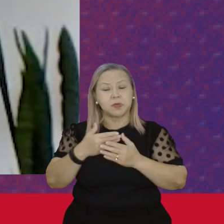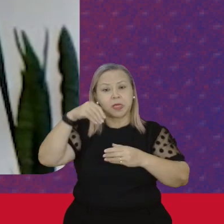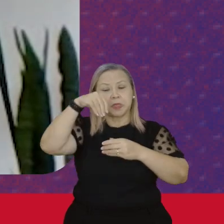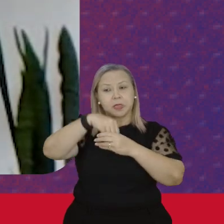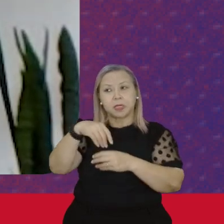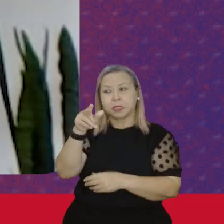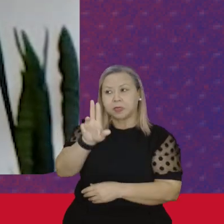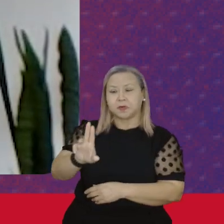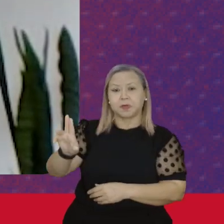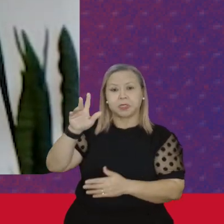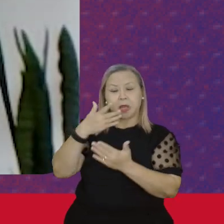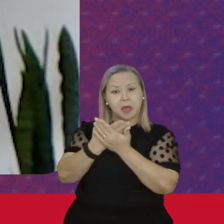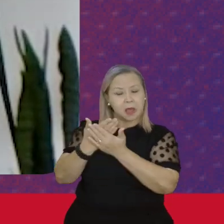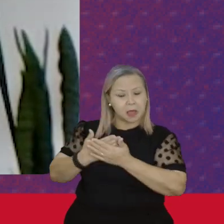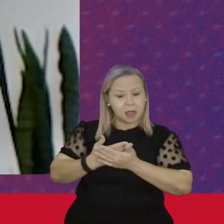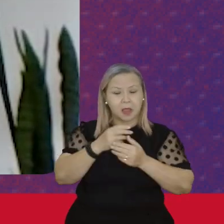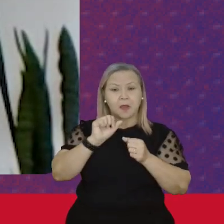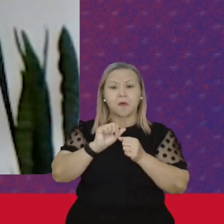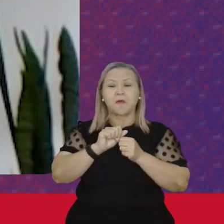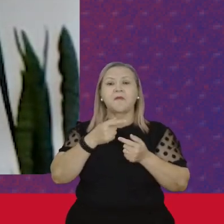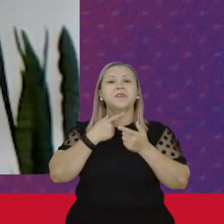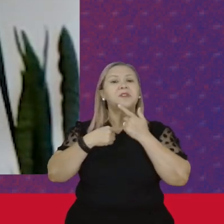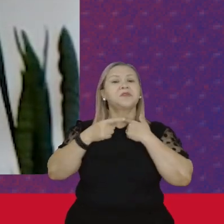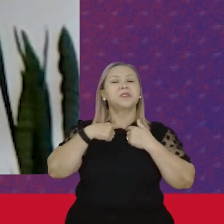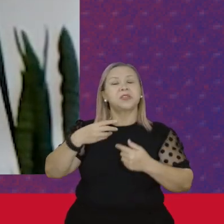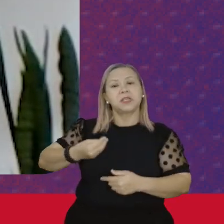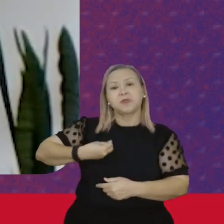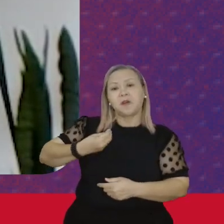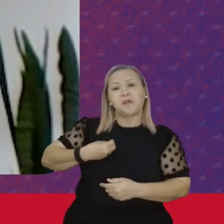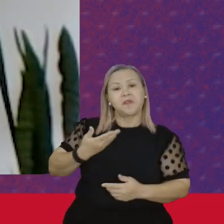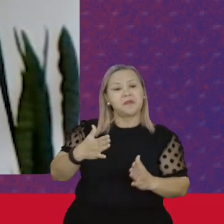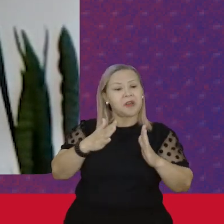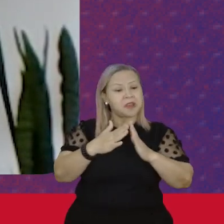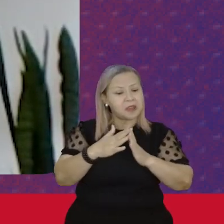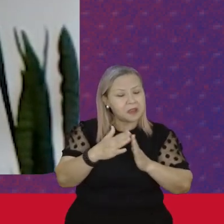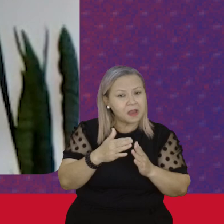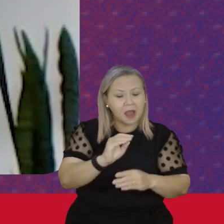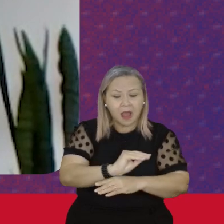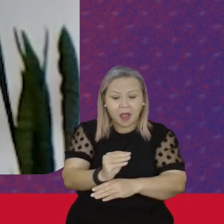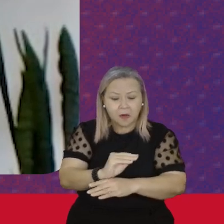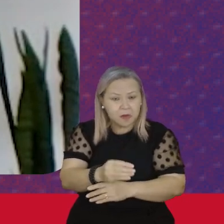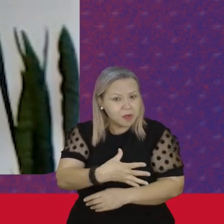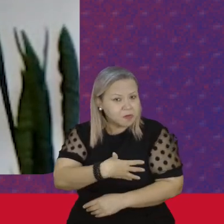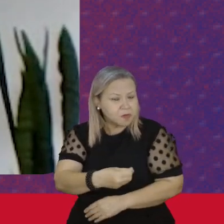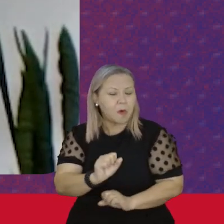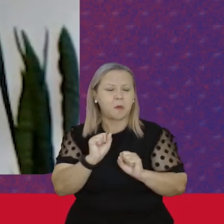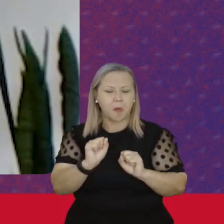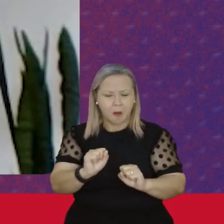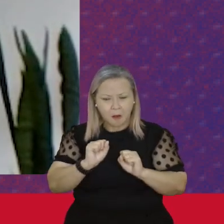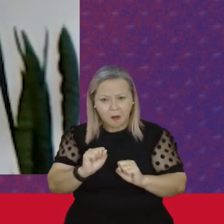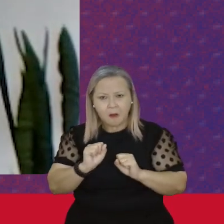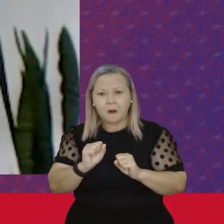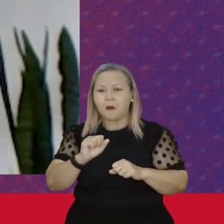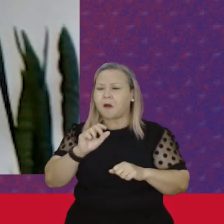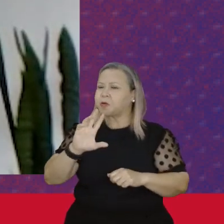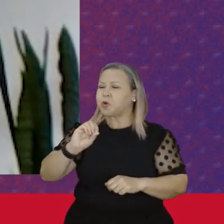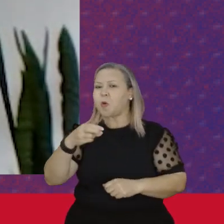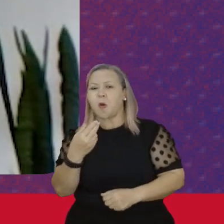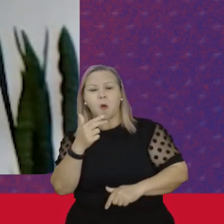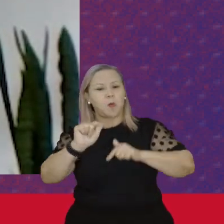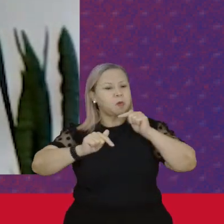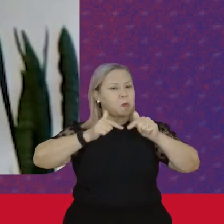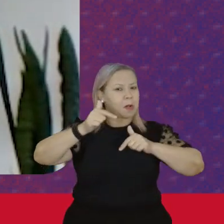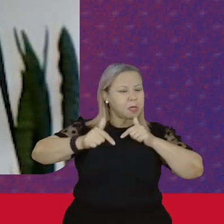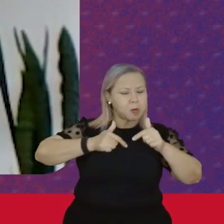universidades, podem fazer o que desejam da sua vida, desde ficar em casa cuidando dos filhos, a ser, né, uma